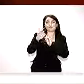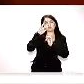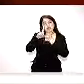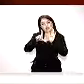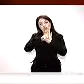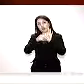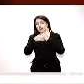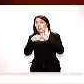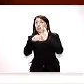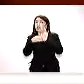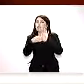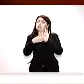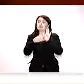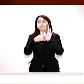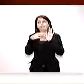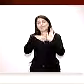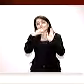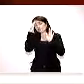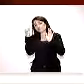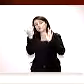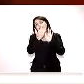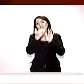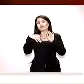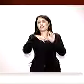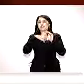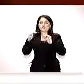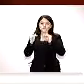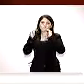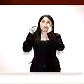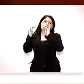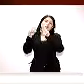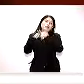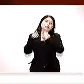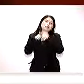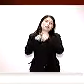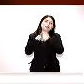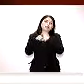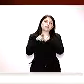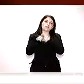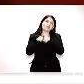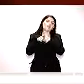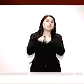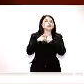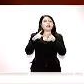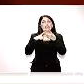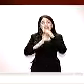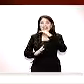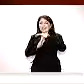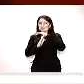lei em sentido formal além do que foram respeitados os limites constitucionais